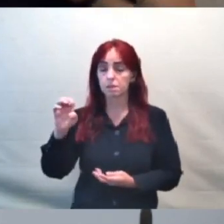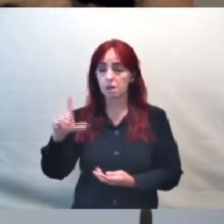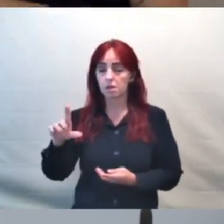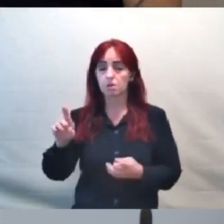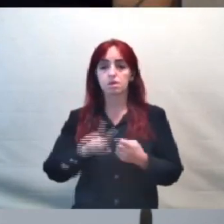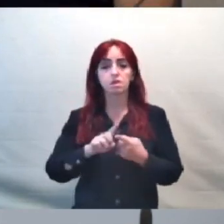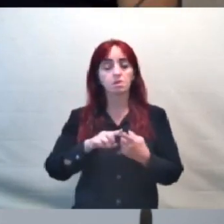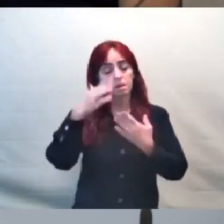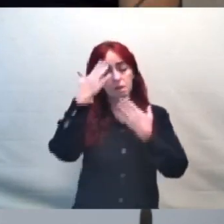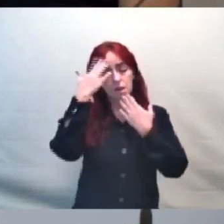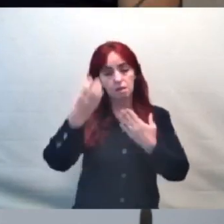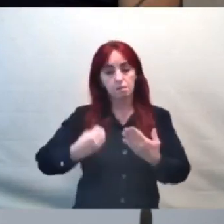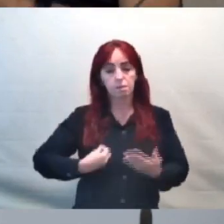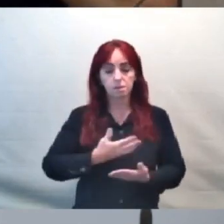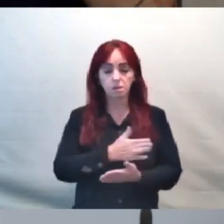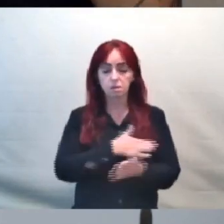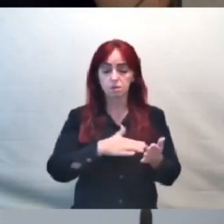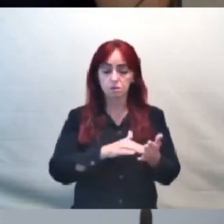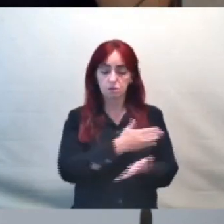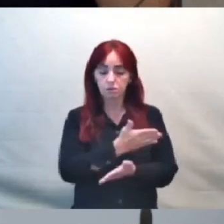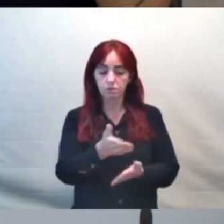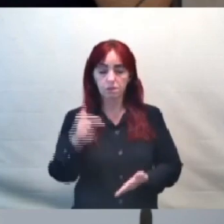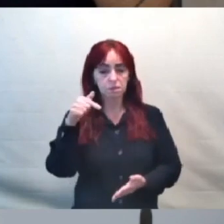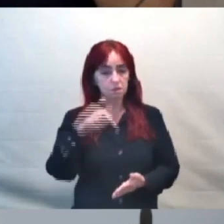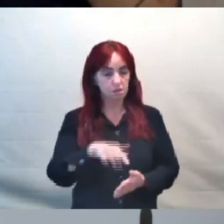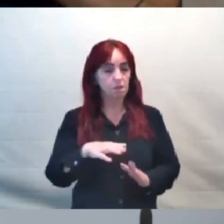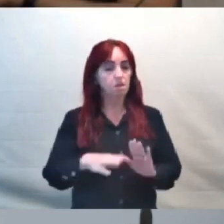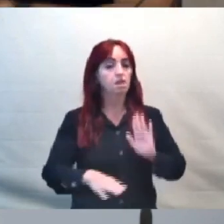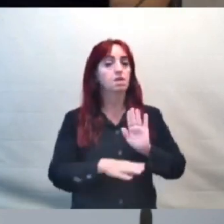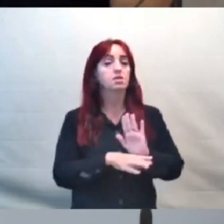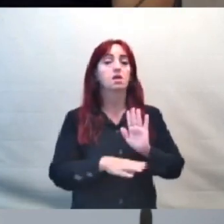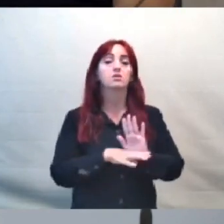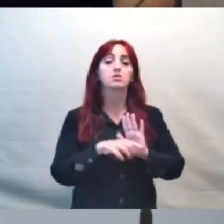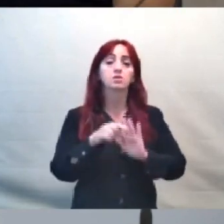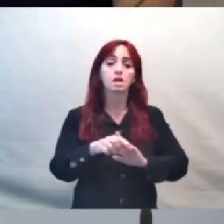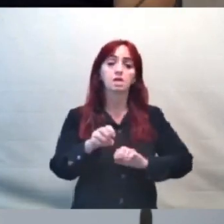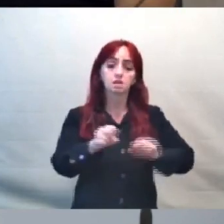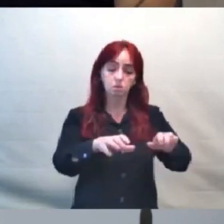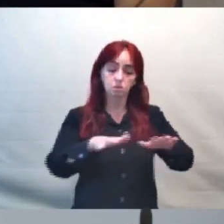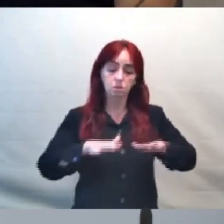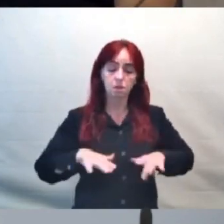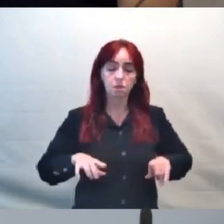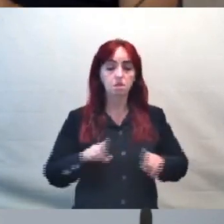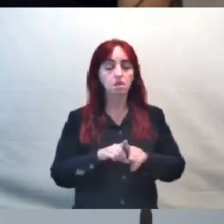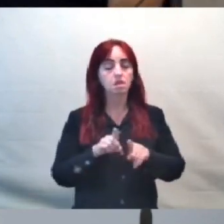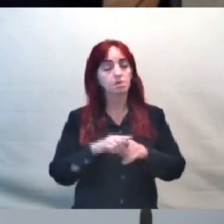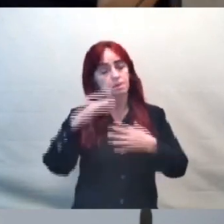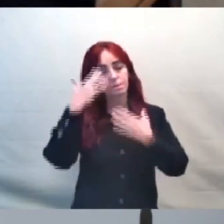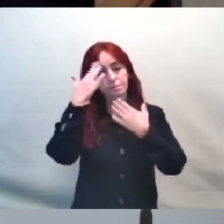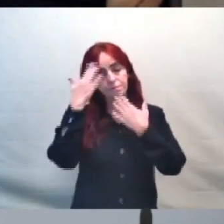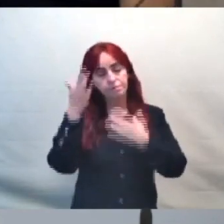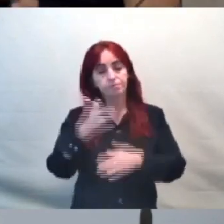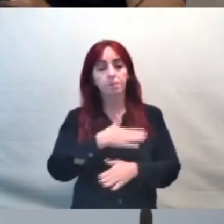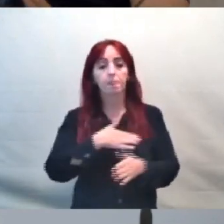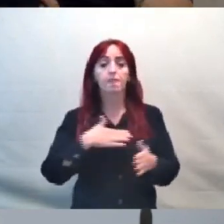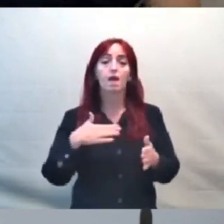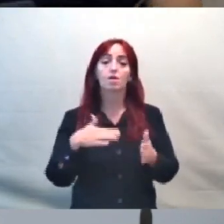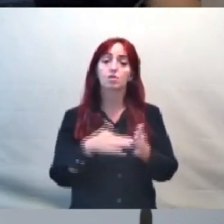mesa, que contribuíram com essa audiência. Agradecer também nossos secretários, né, que estão